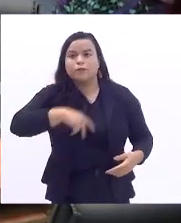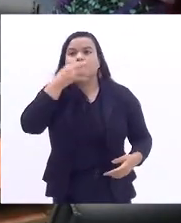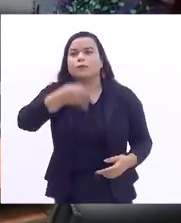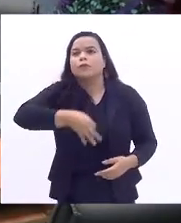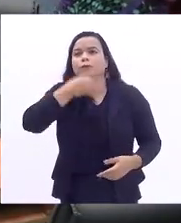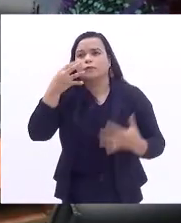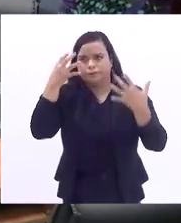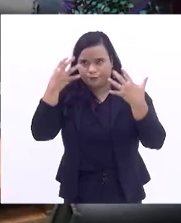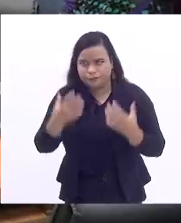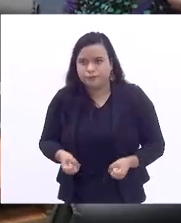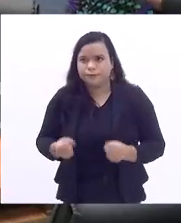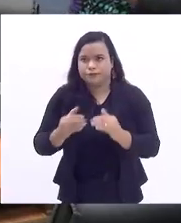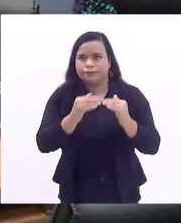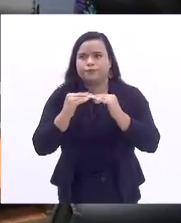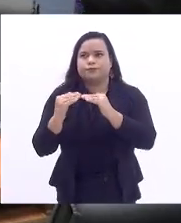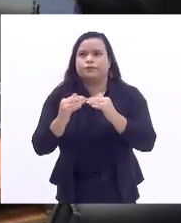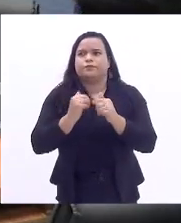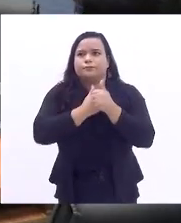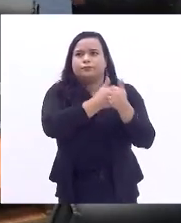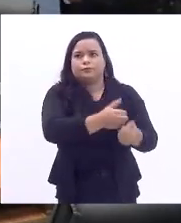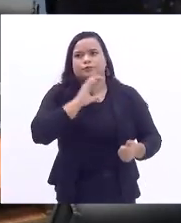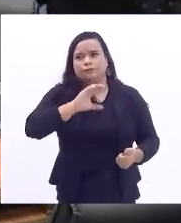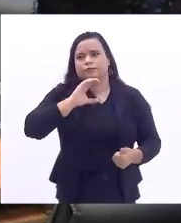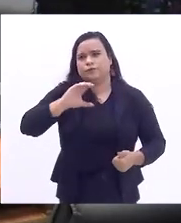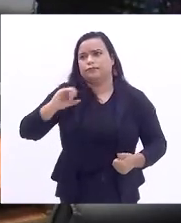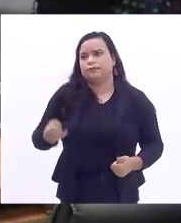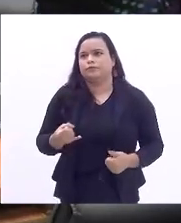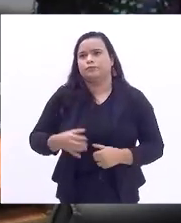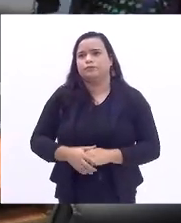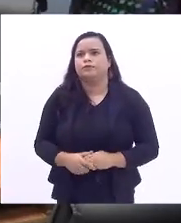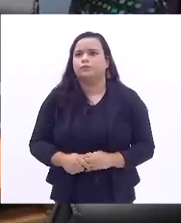a parecer favorável acompanhar nessa J